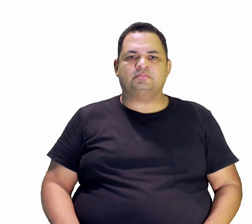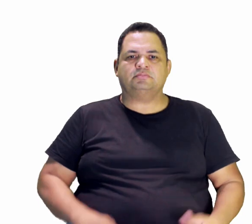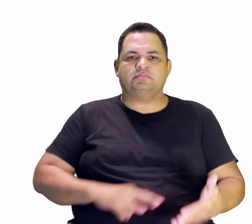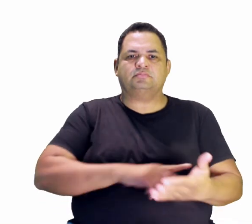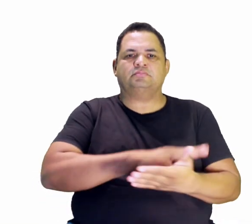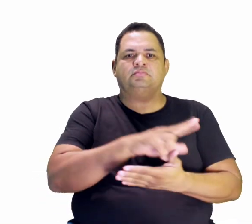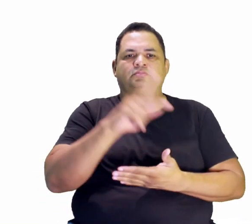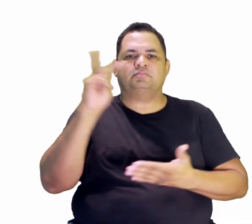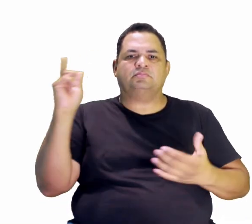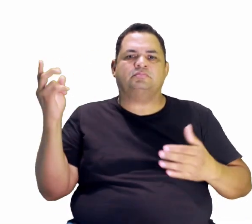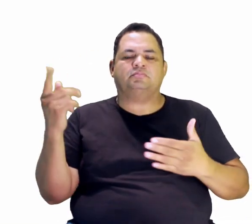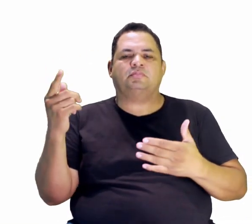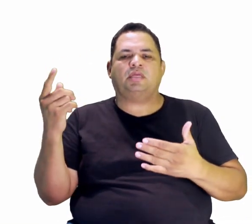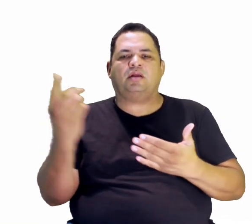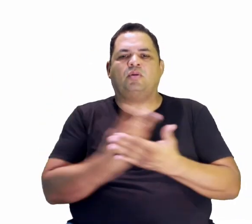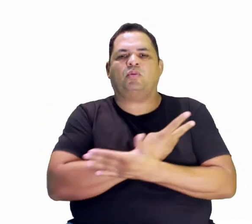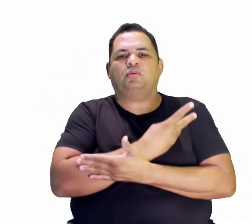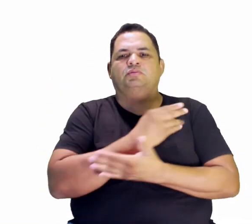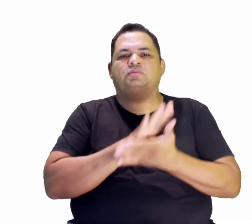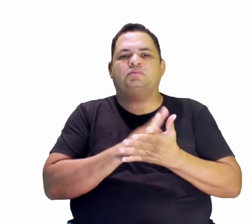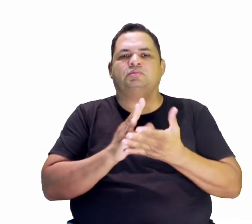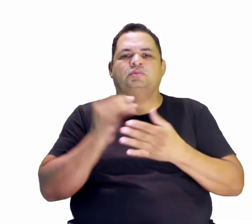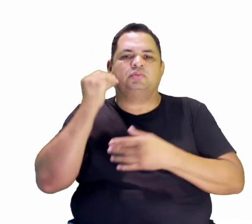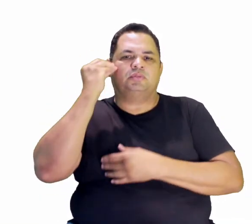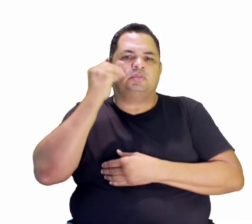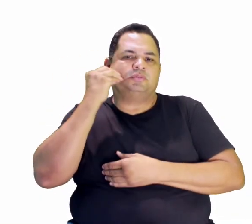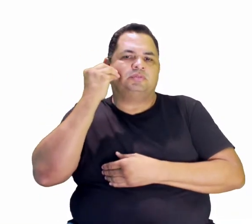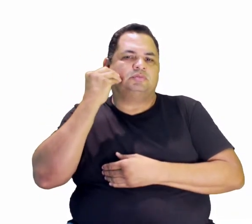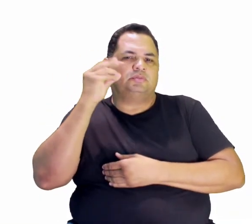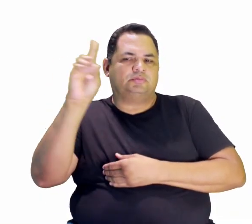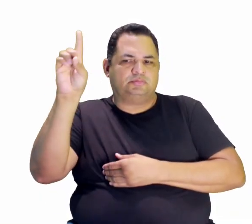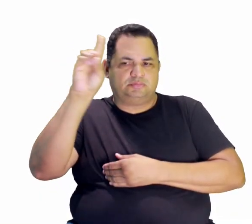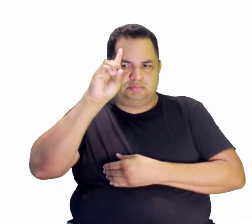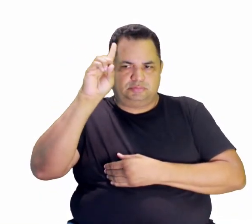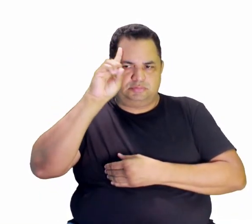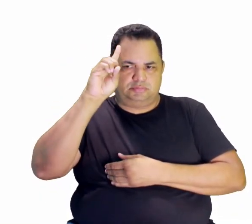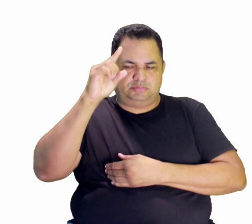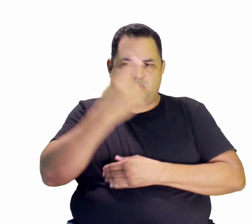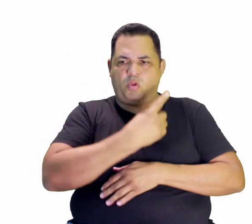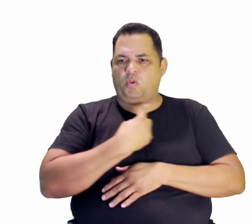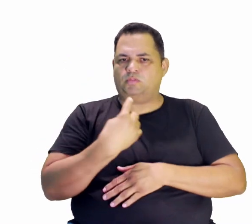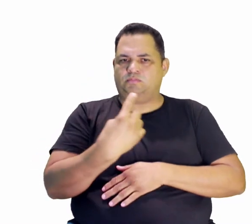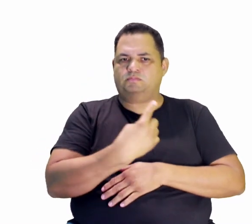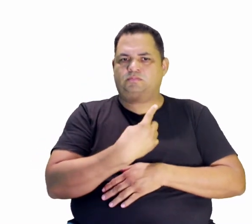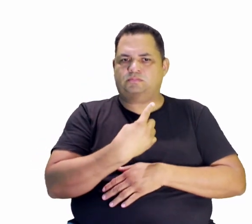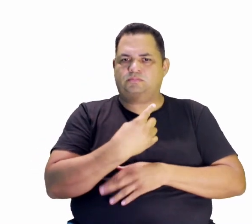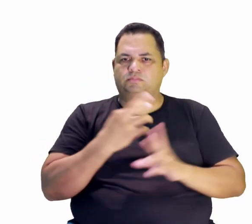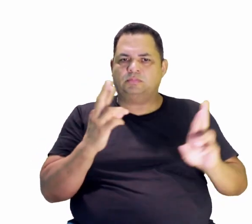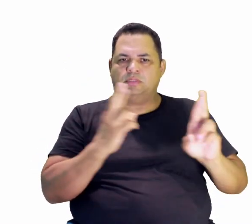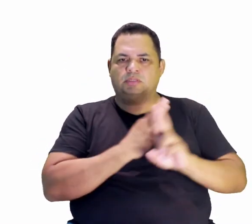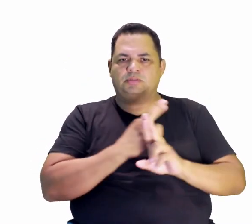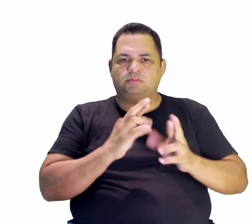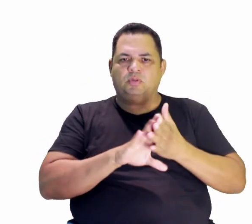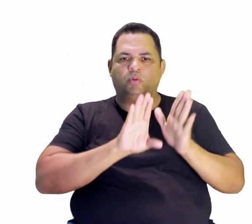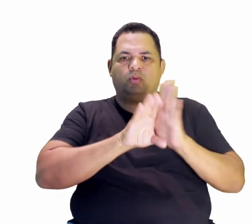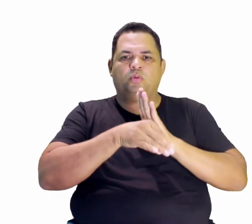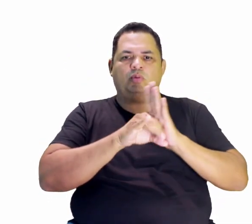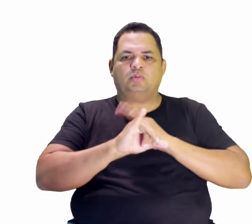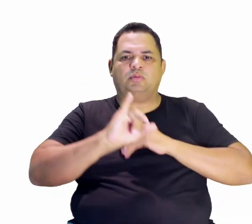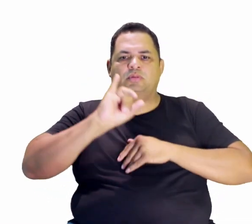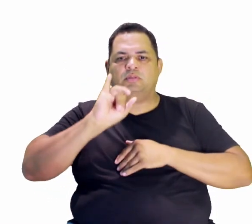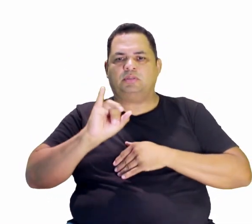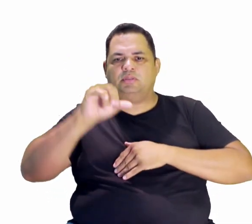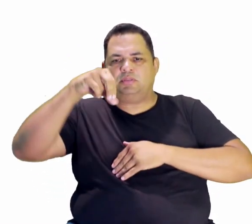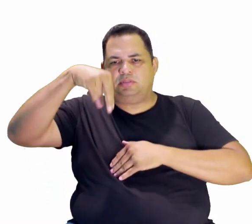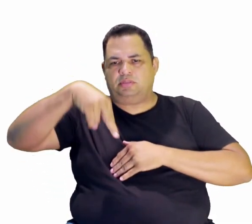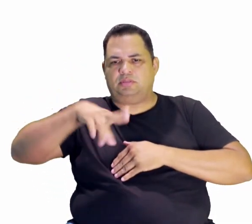Vários fatos ligados à sua experiência diária, o seu dia a dia, o nosso dia a dia, o cotidiano nosso, estão relacionados com o conceito